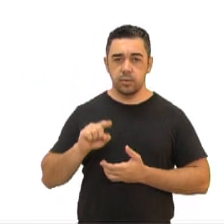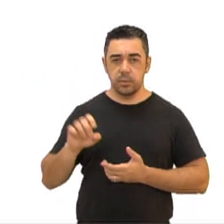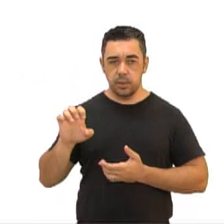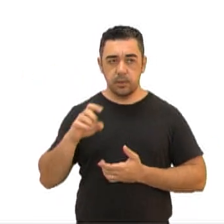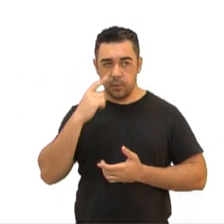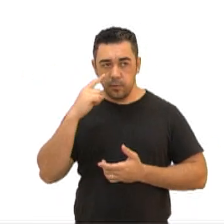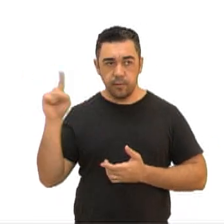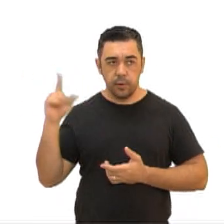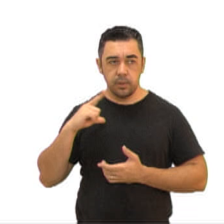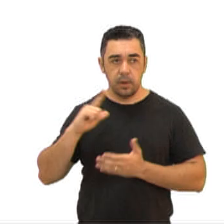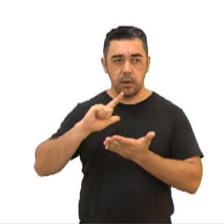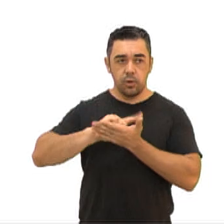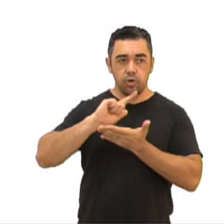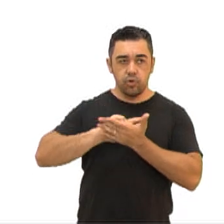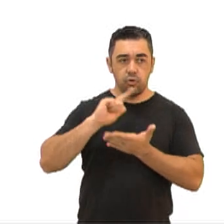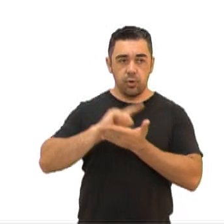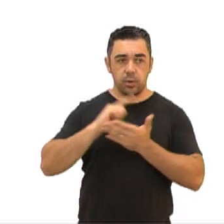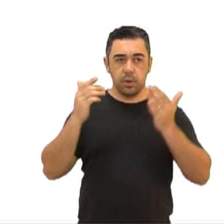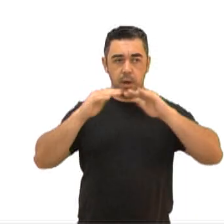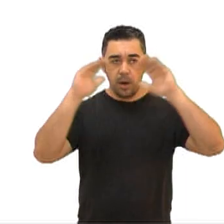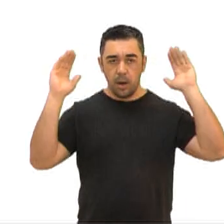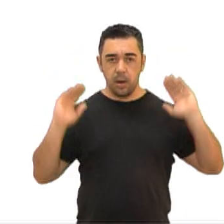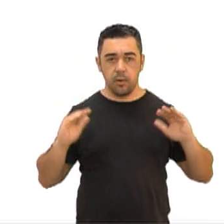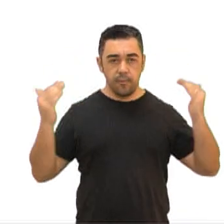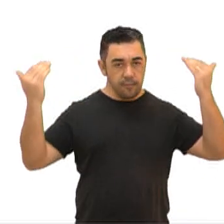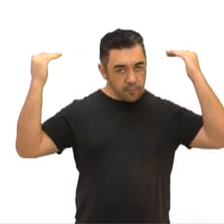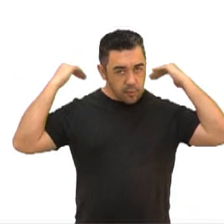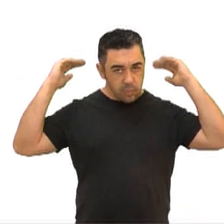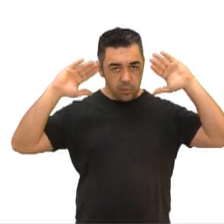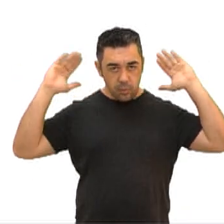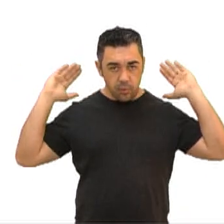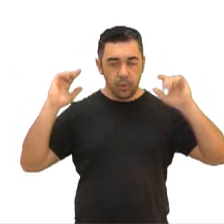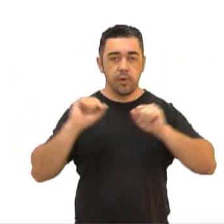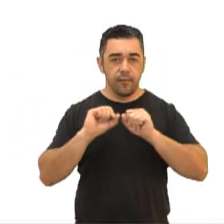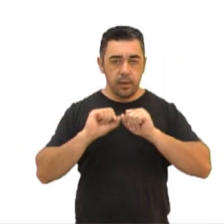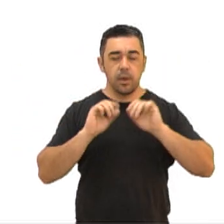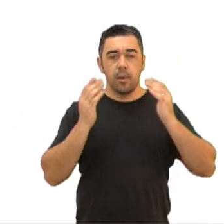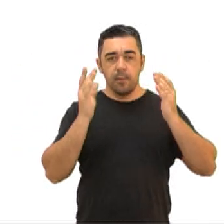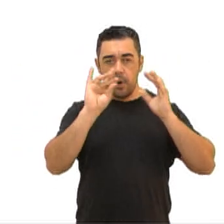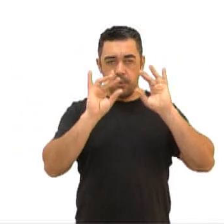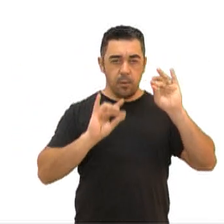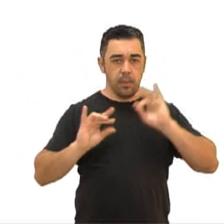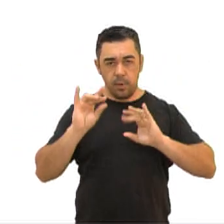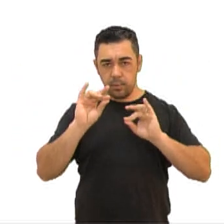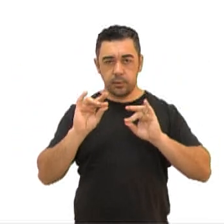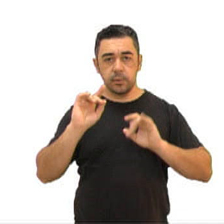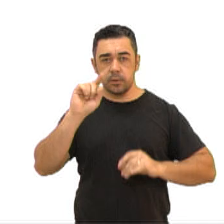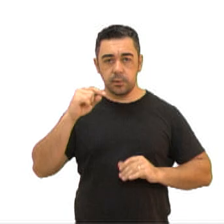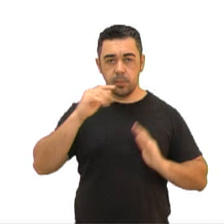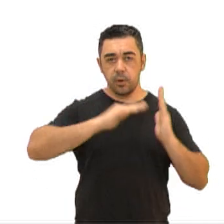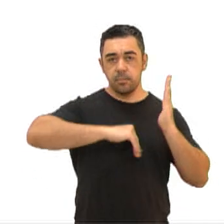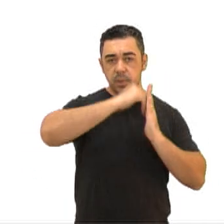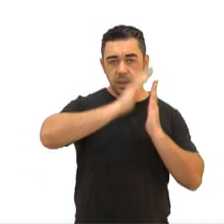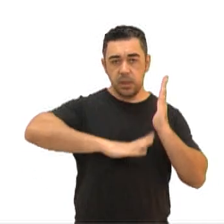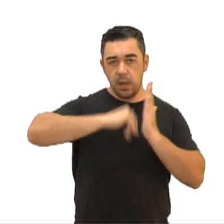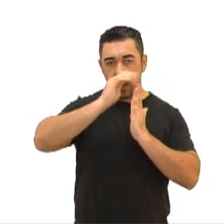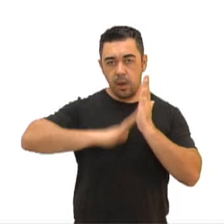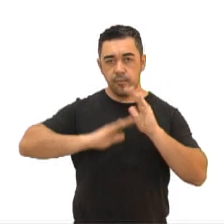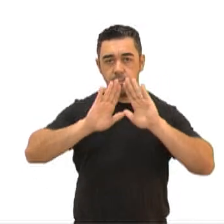jornal aqui no fundo. Eles recortaram vários objetos, faziam essa composição e depois eles pintavam por